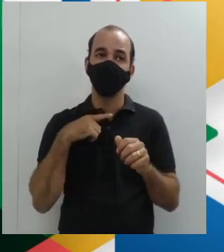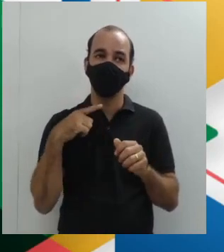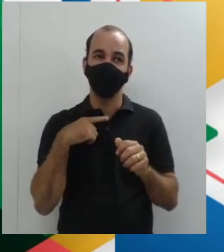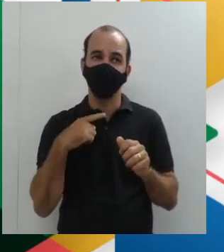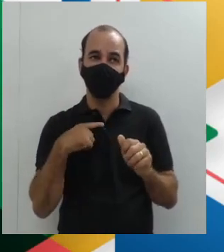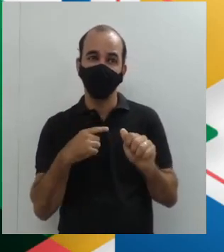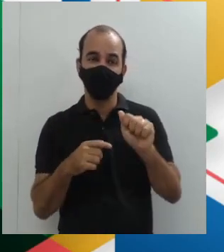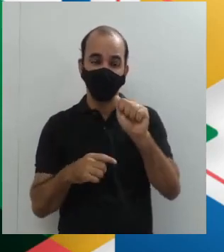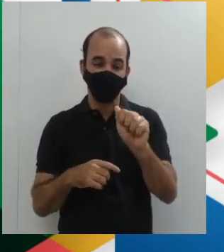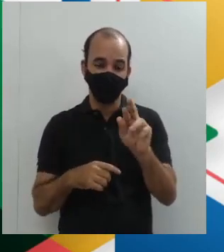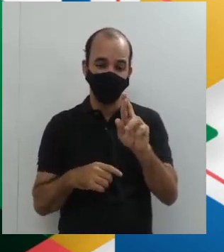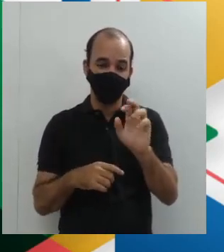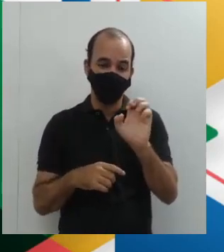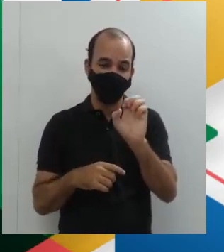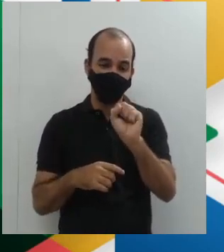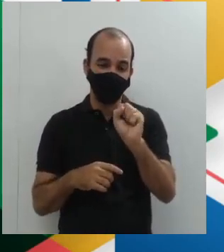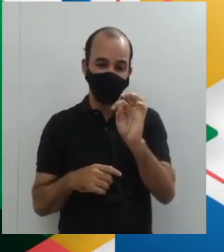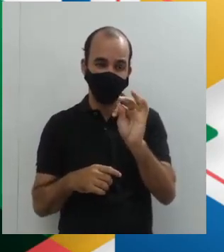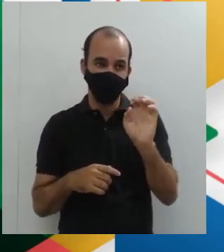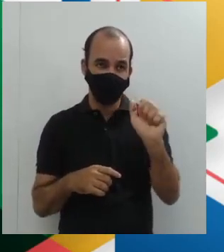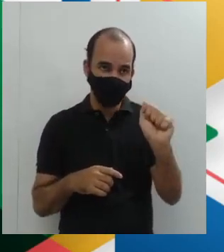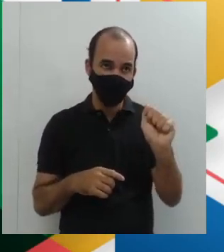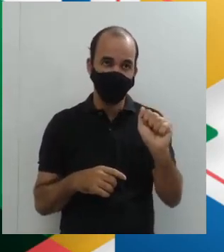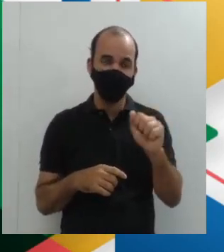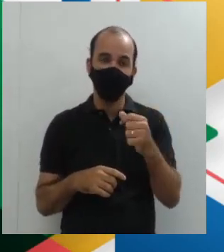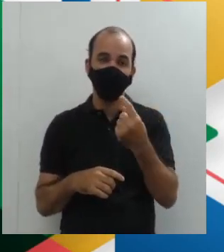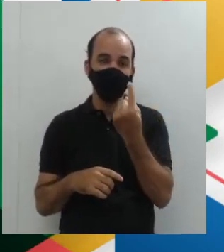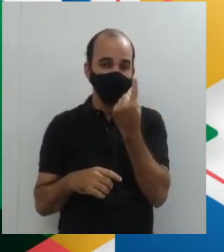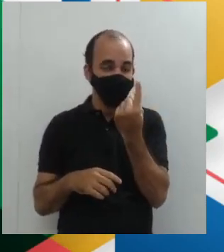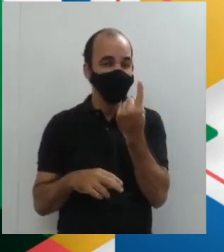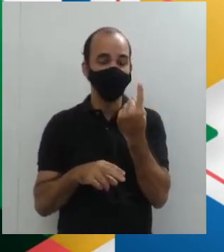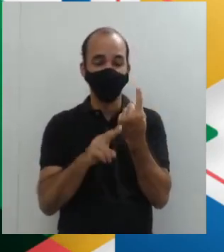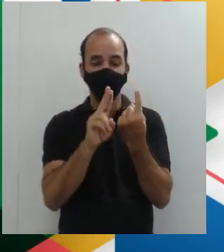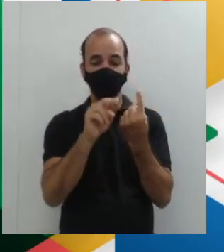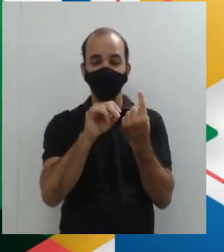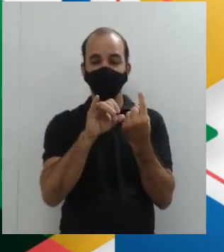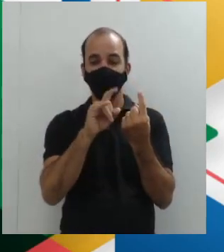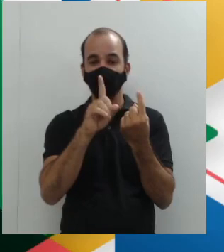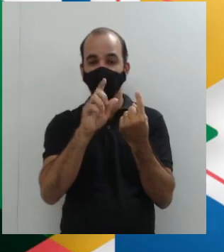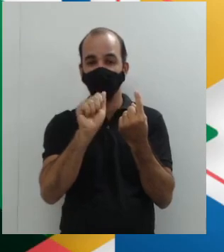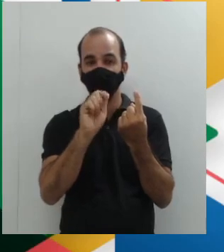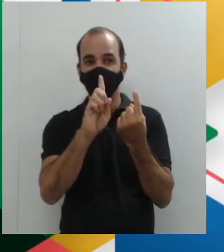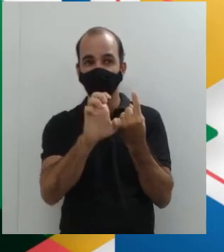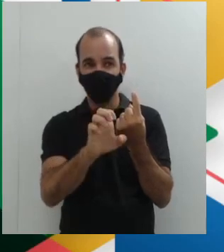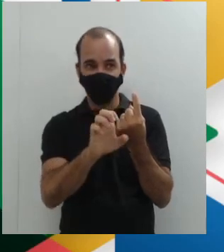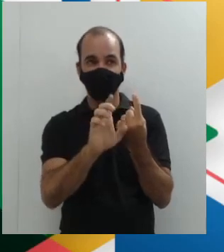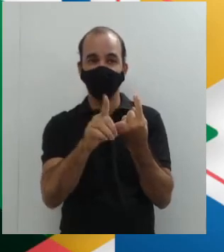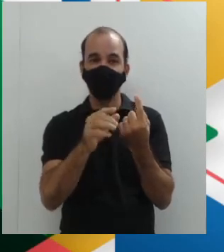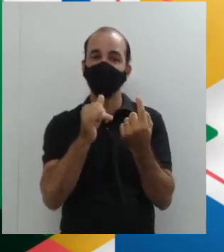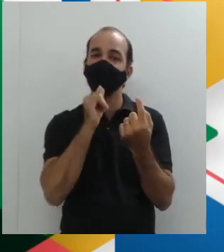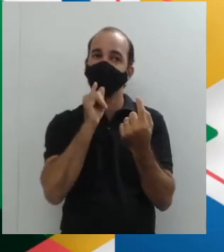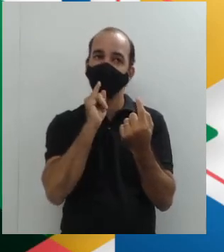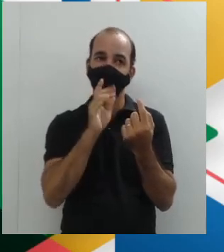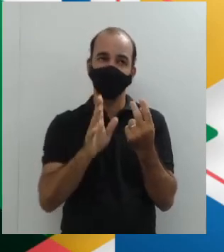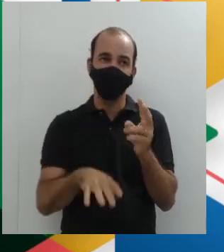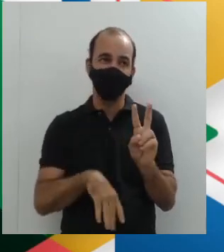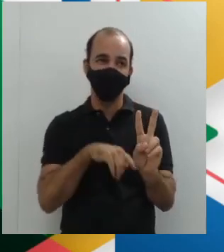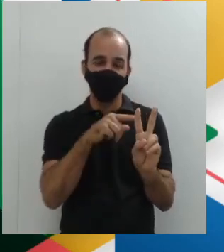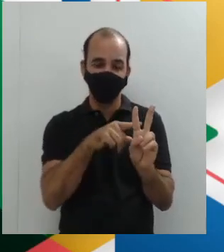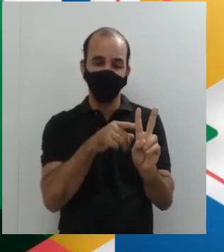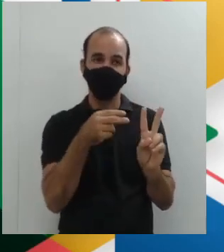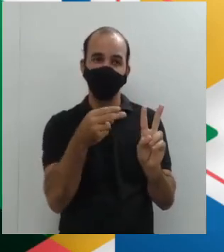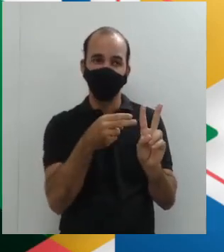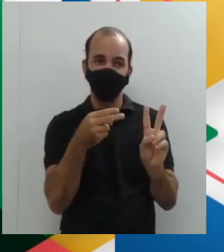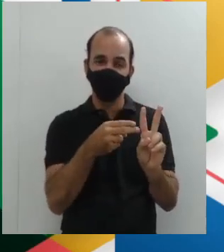de medida. Então, seu volume vai ser uma unidade cúbica. Então, se eu pensar aí, ó, num cubo maior com 2